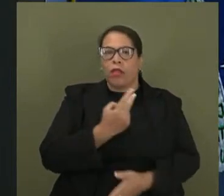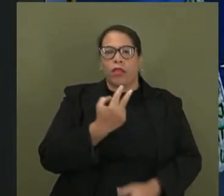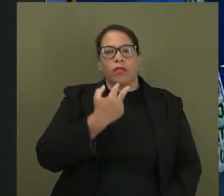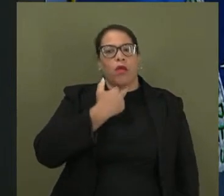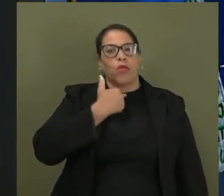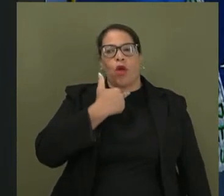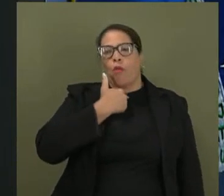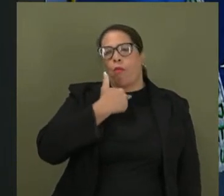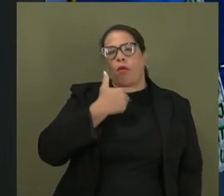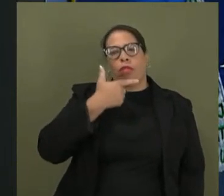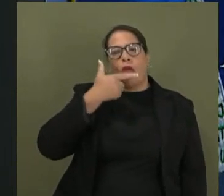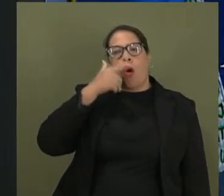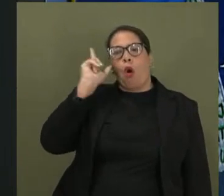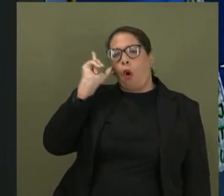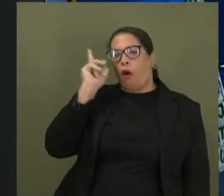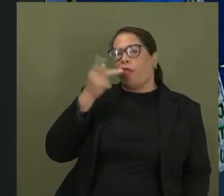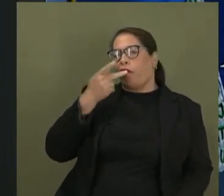falar.